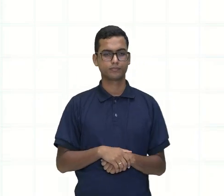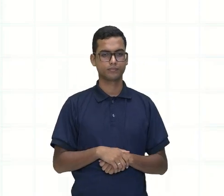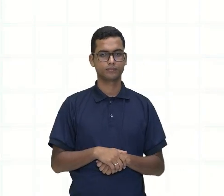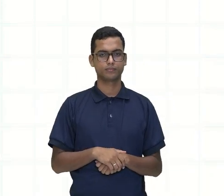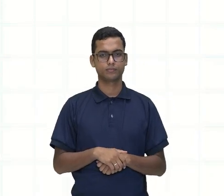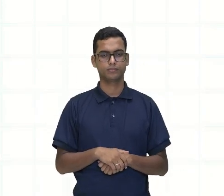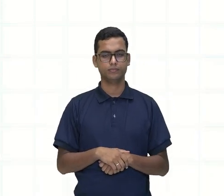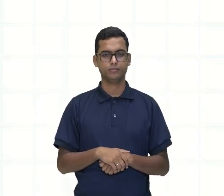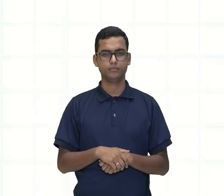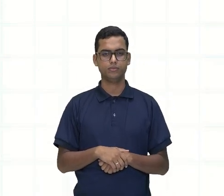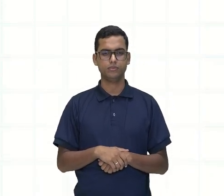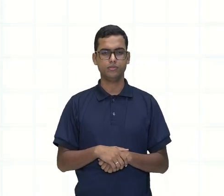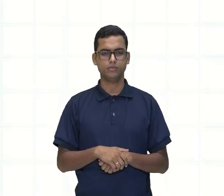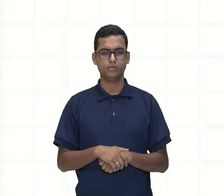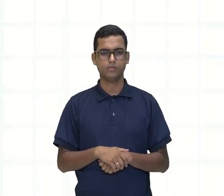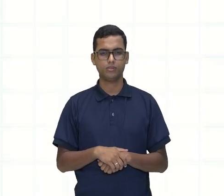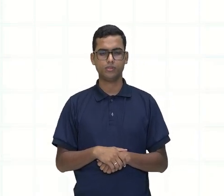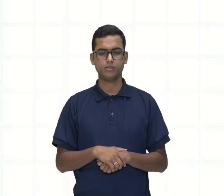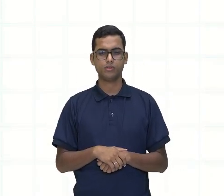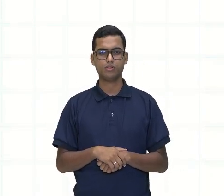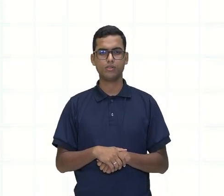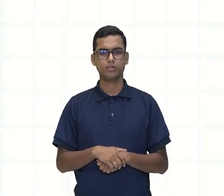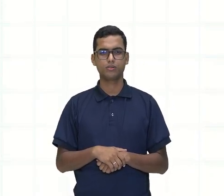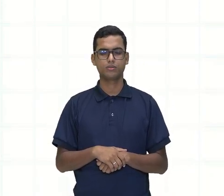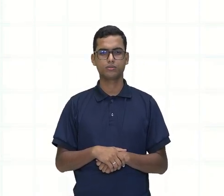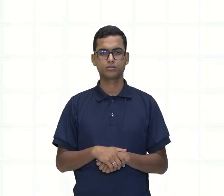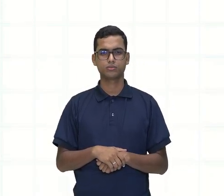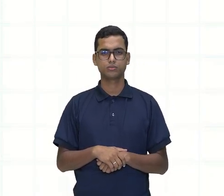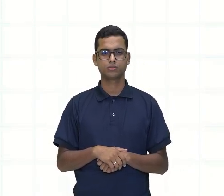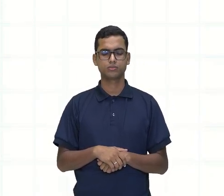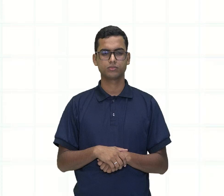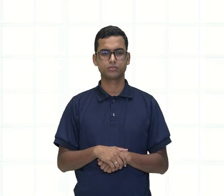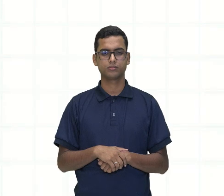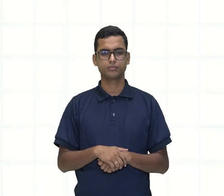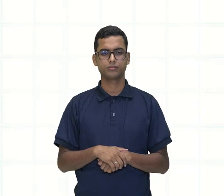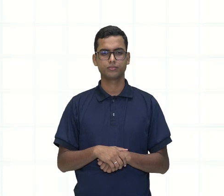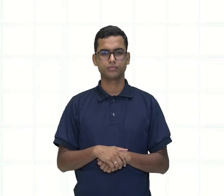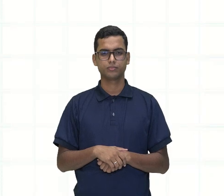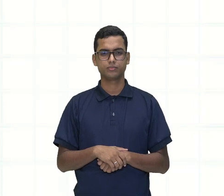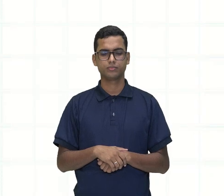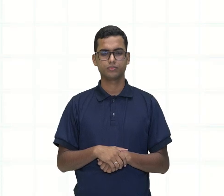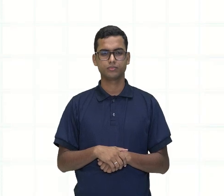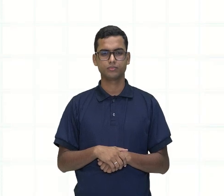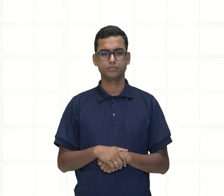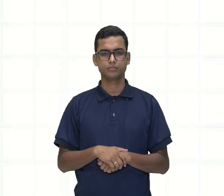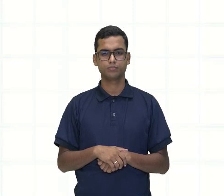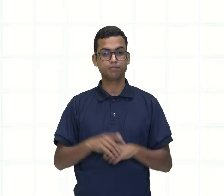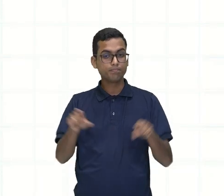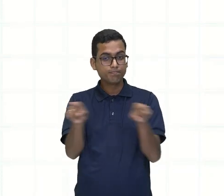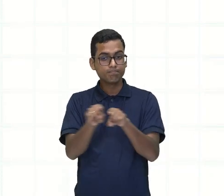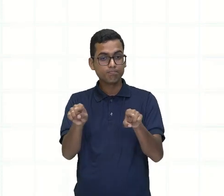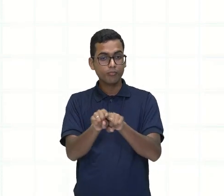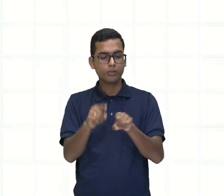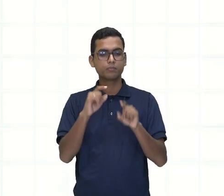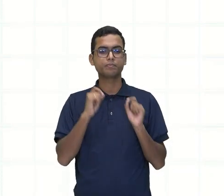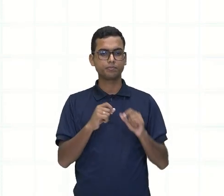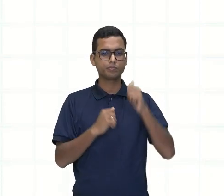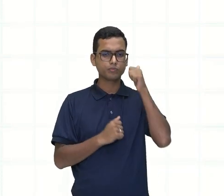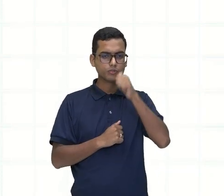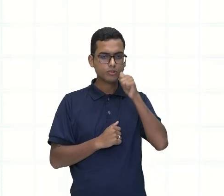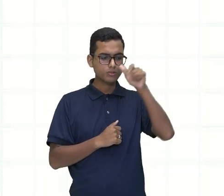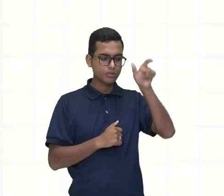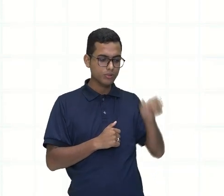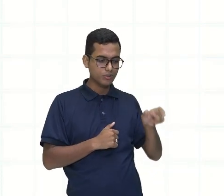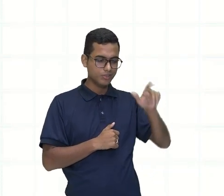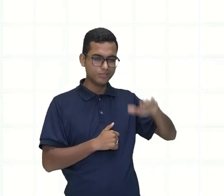helped children by rescuing from danger. Ela ajudou algumas crianças